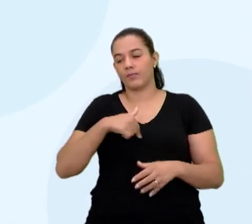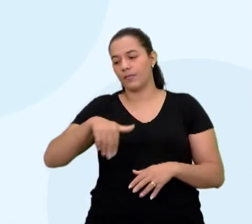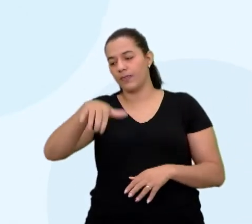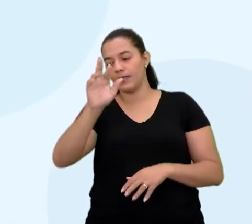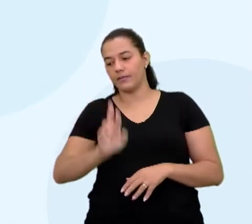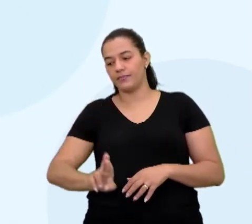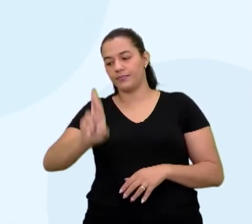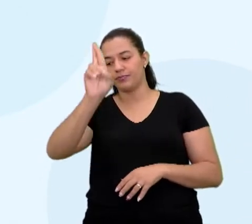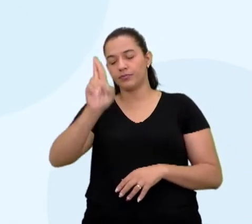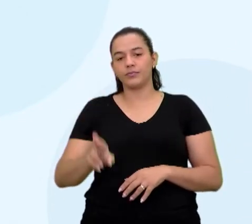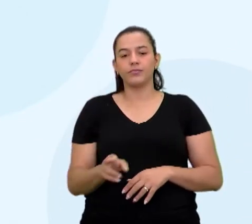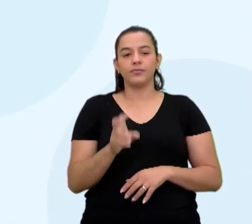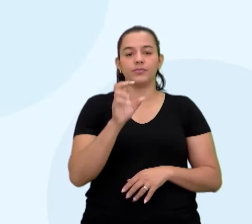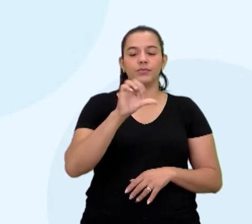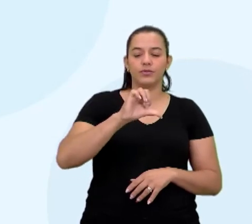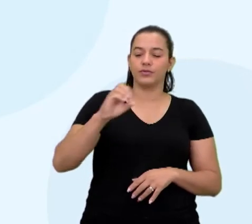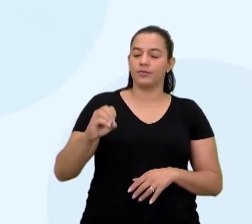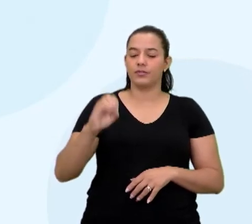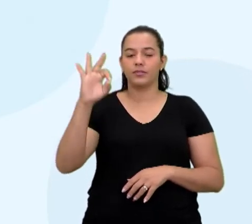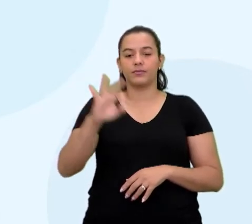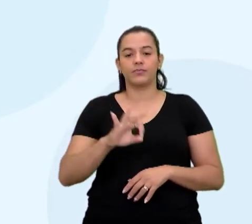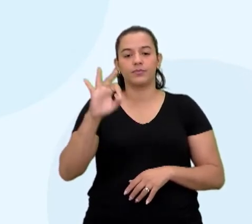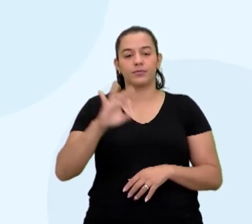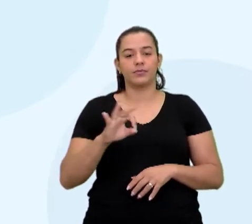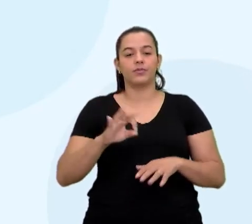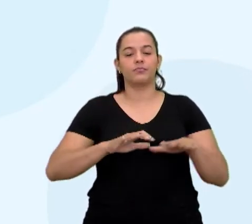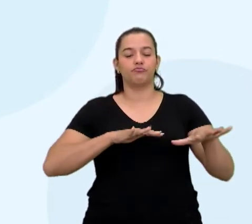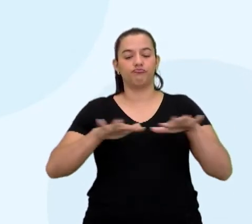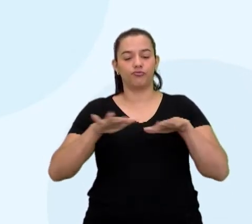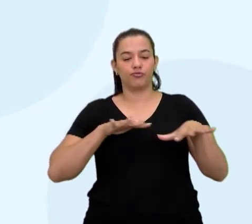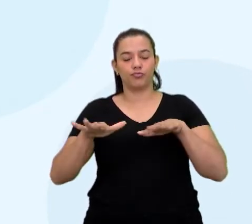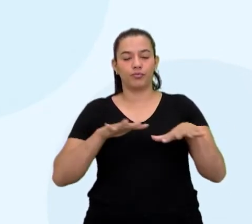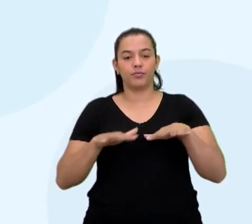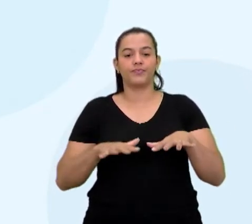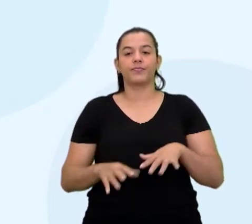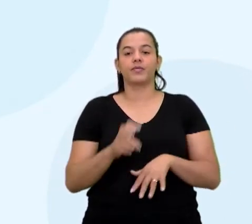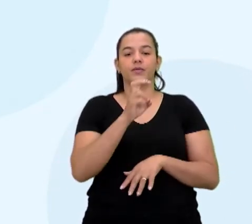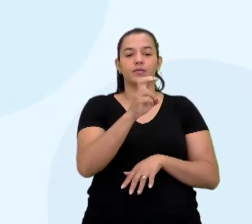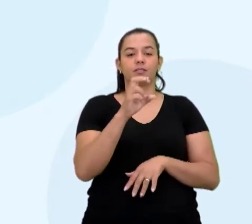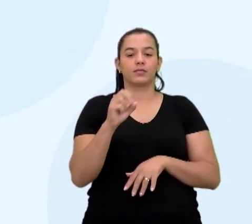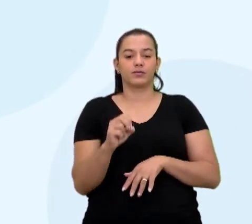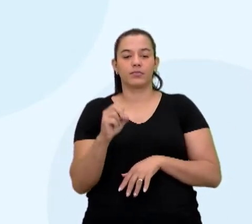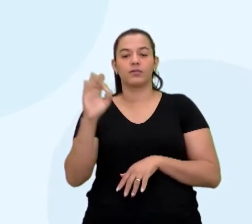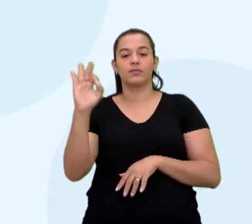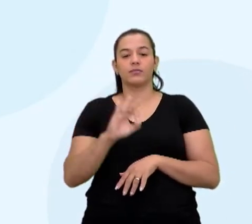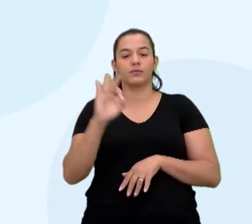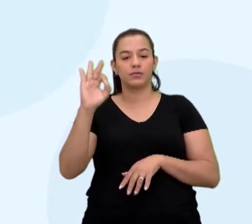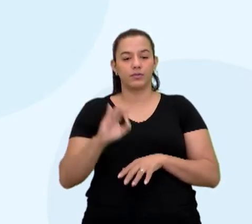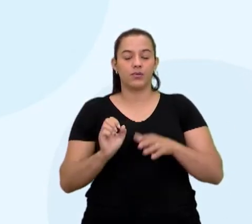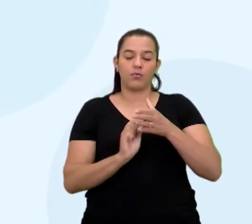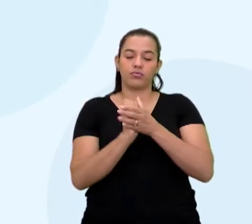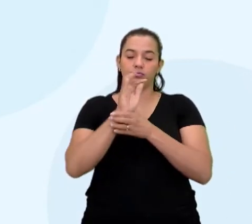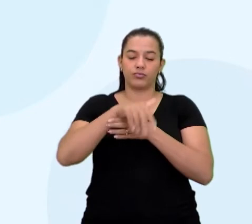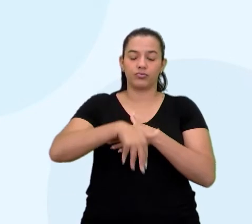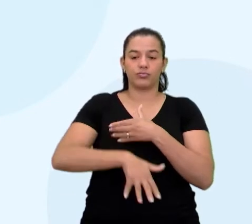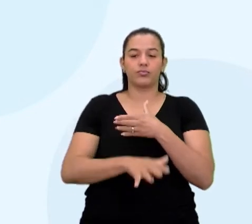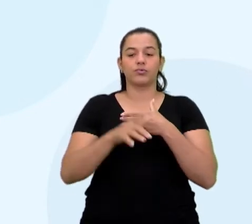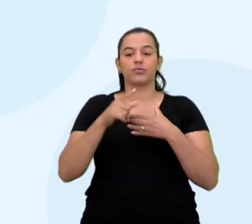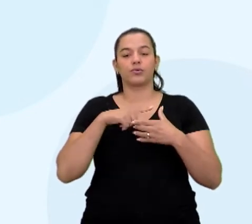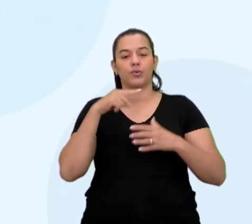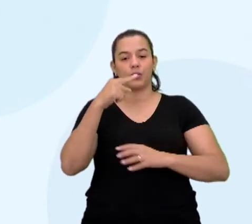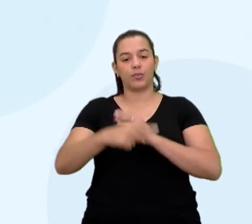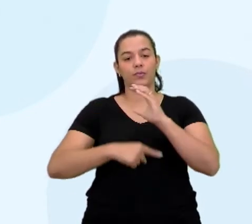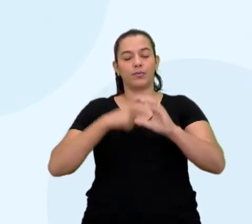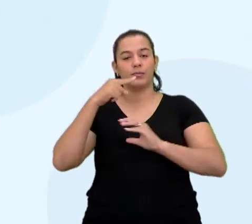menos 90% dos abalos sísmicos e 50% do vulcanismo que nós temos no planeta. Dá para observar